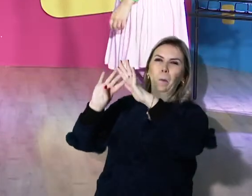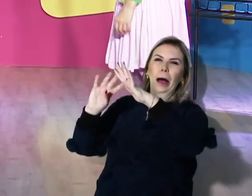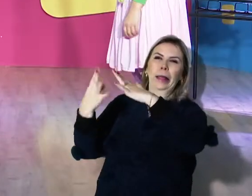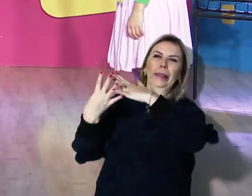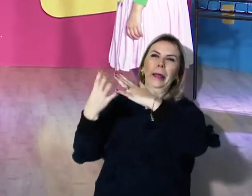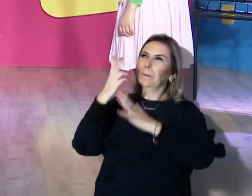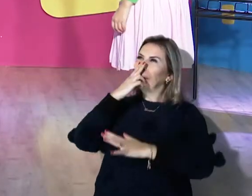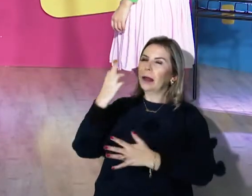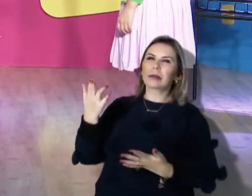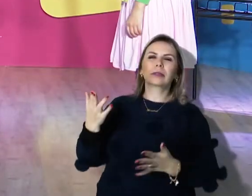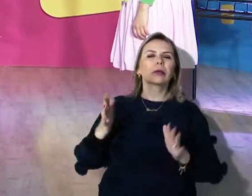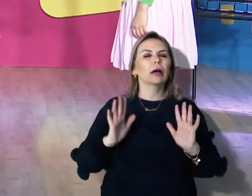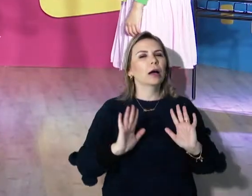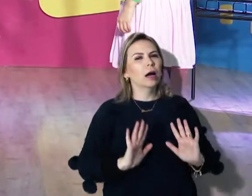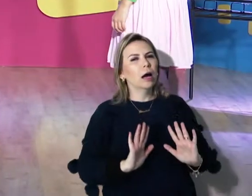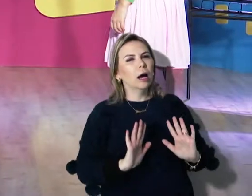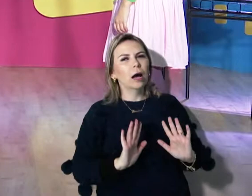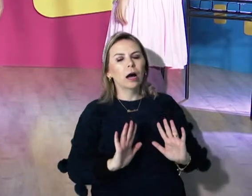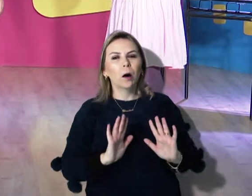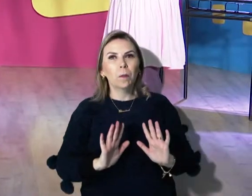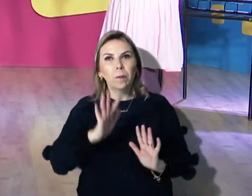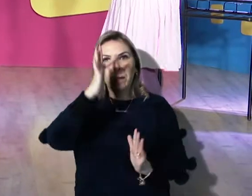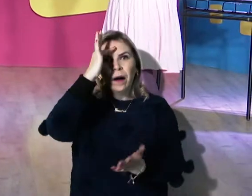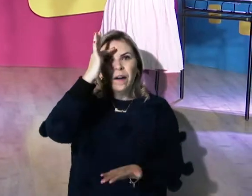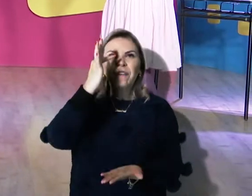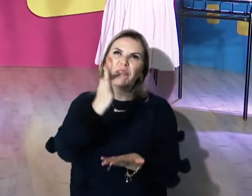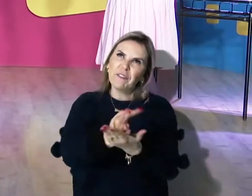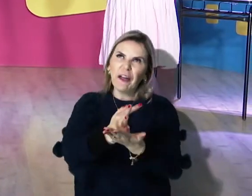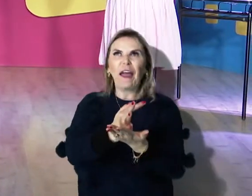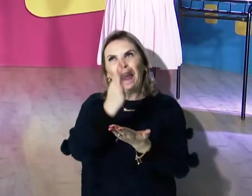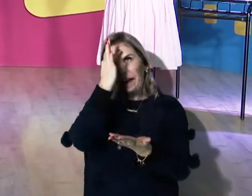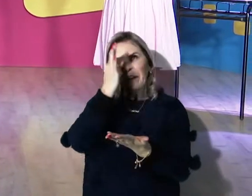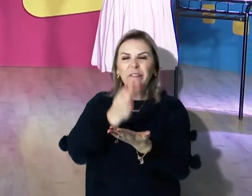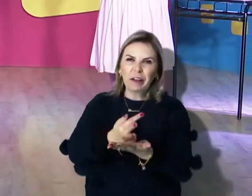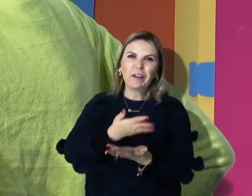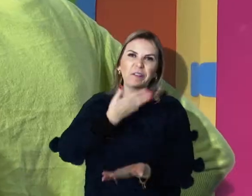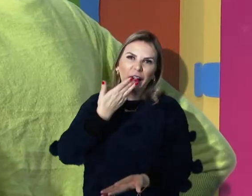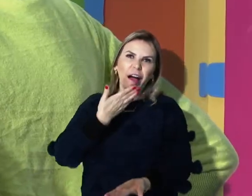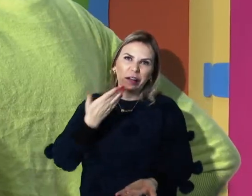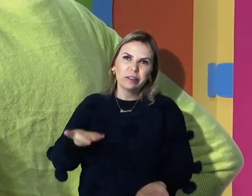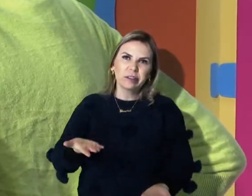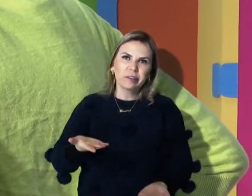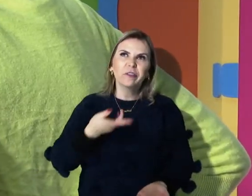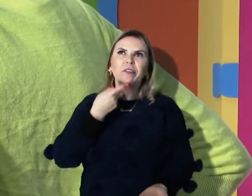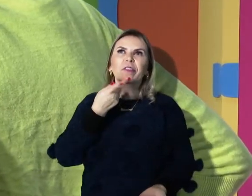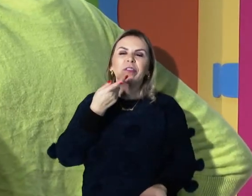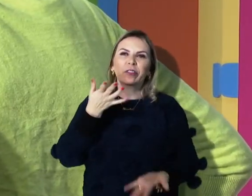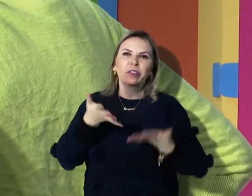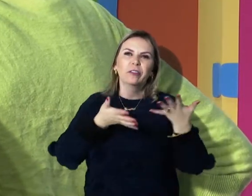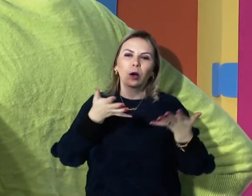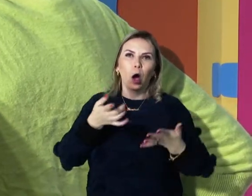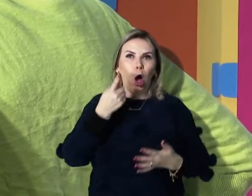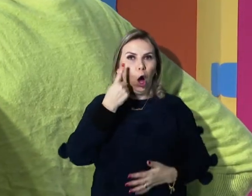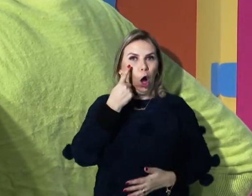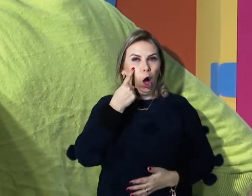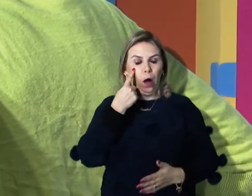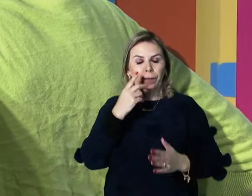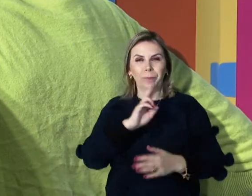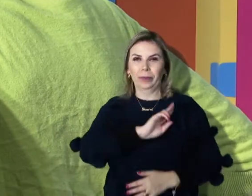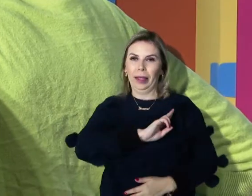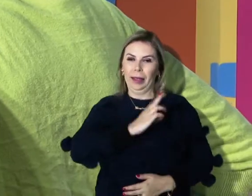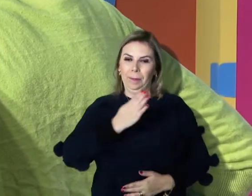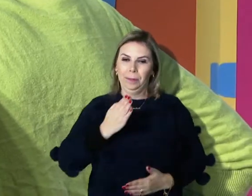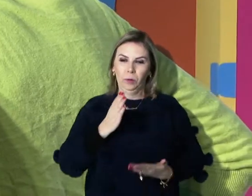Gigi, você precisa ter fé. Fé? Falar é fácil, né? Gigi, olha, aqui em